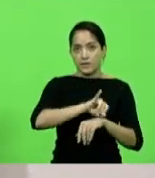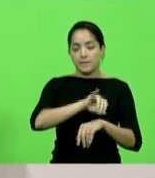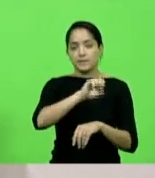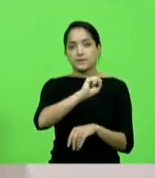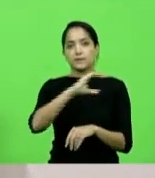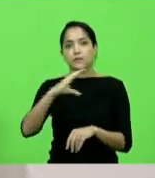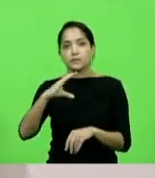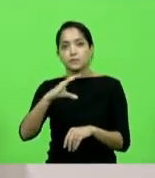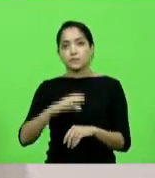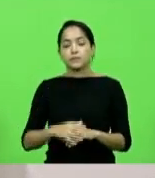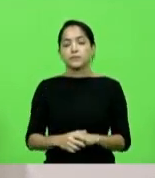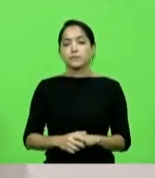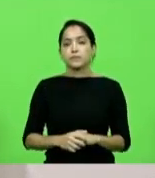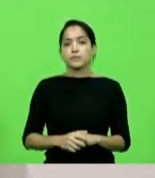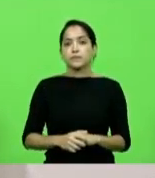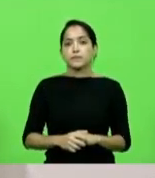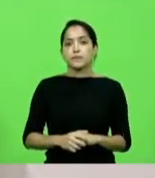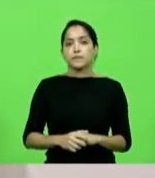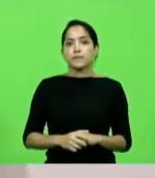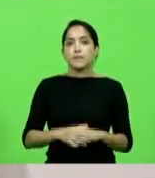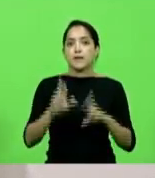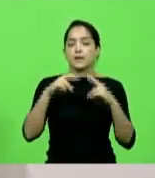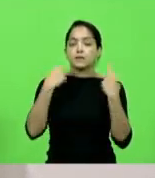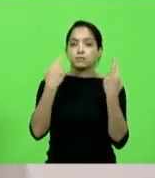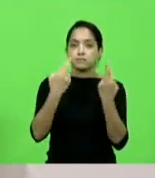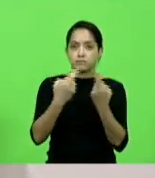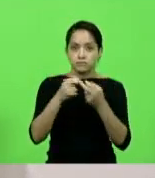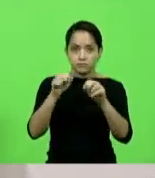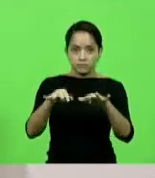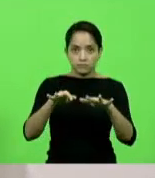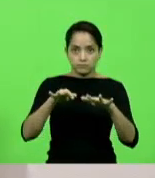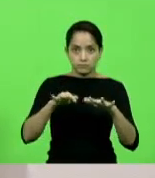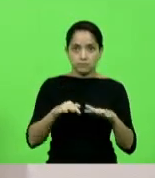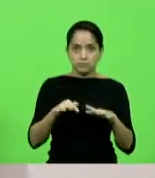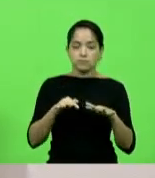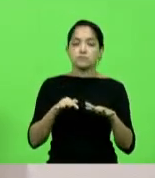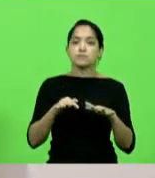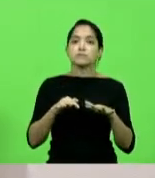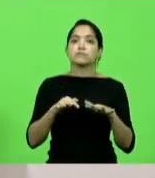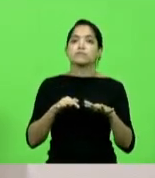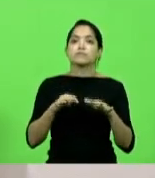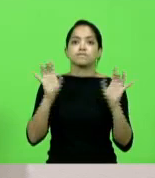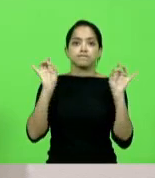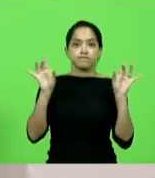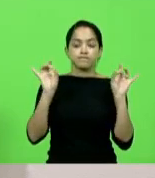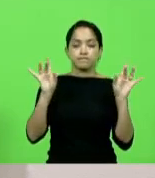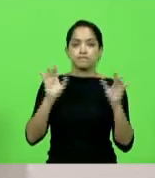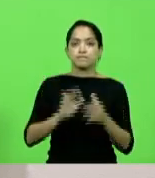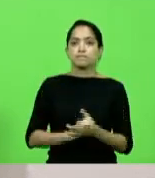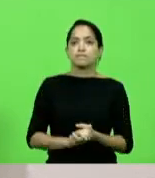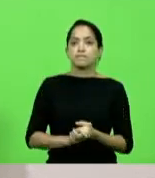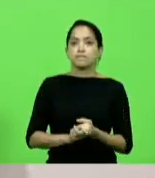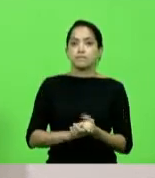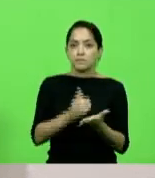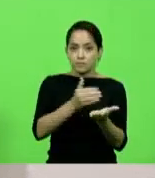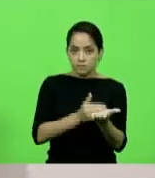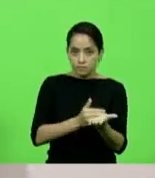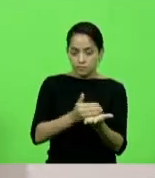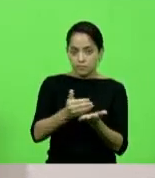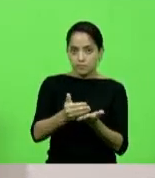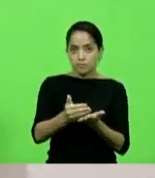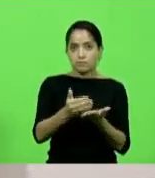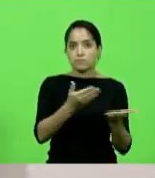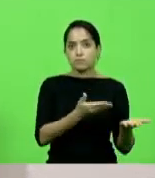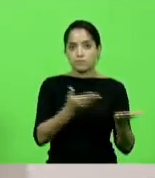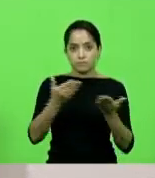capital do Estado de Santa Catarina, reuniu-se a Assembleia Legislativa em sessão especial. Dando início à solenidade, o